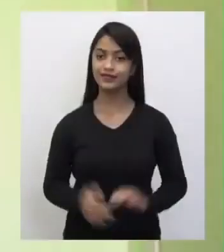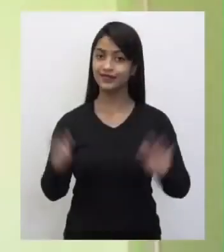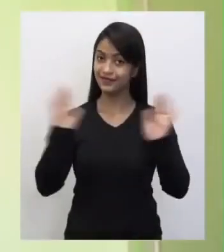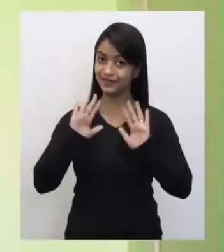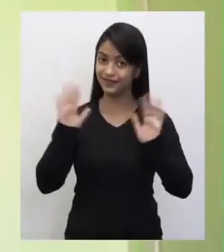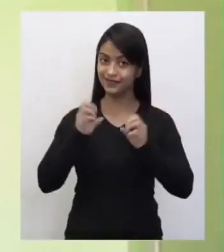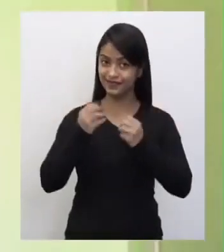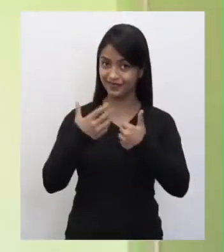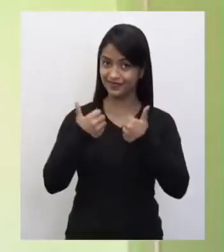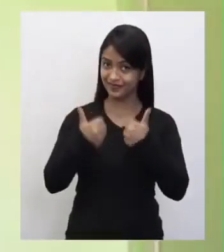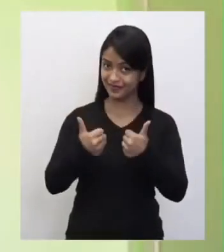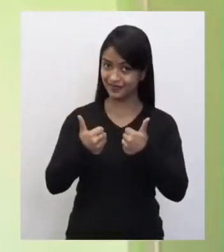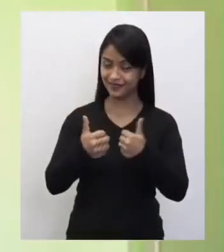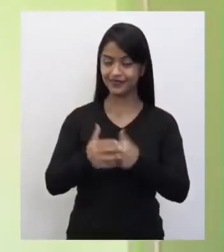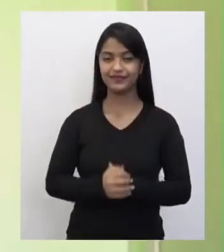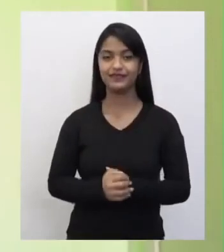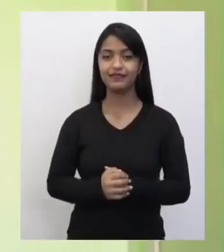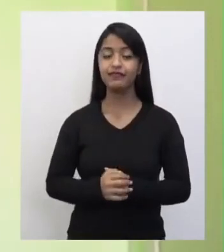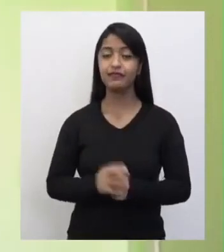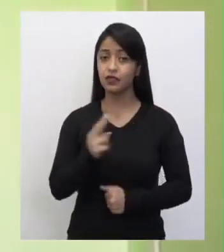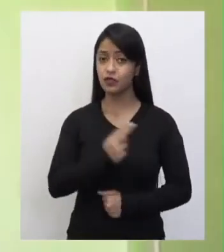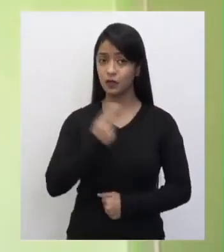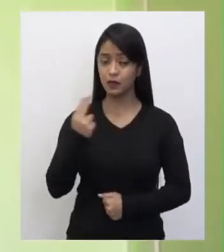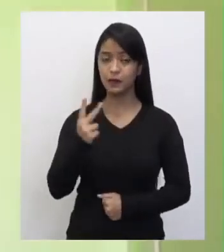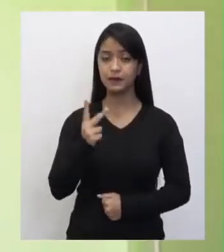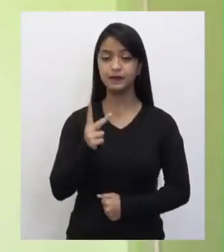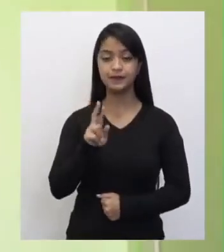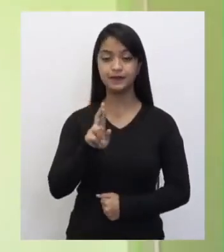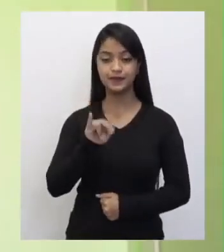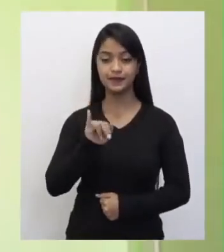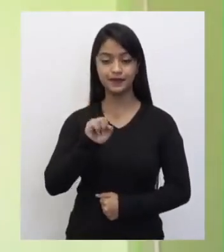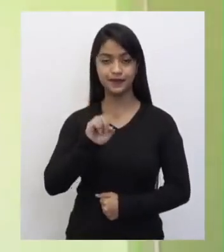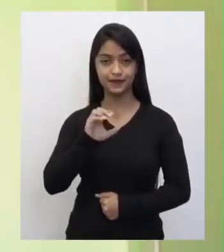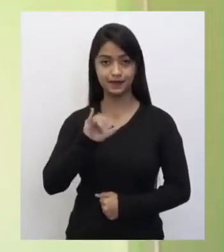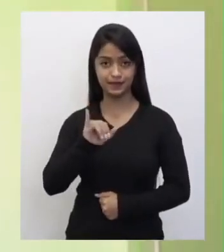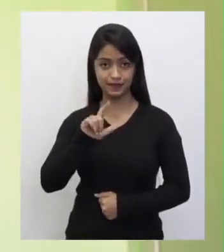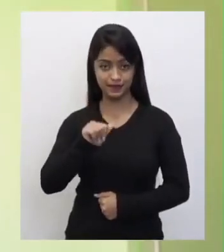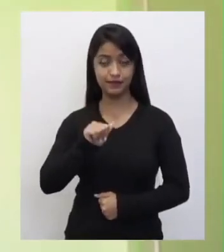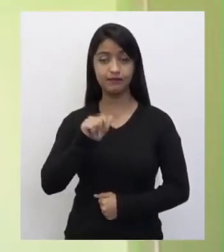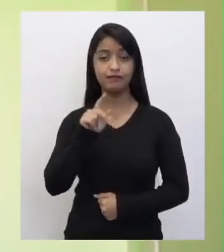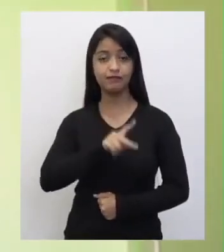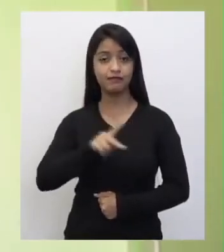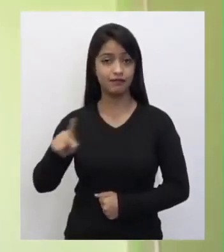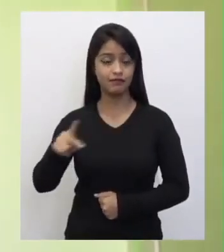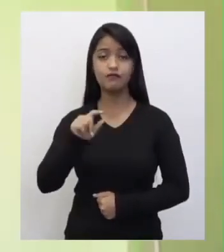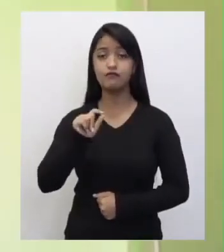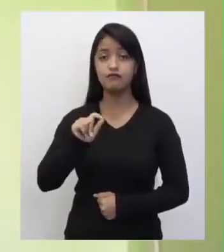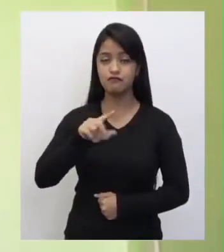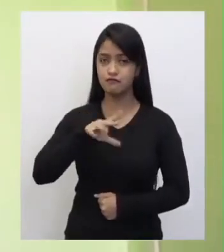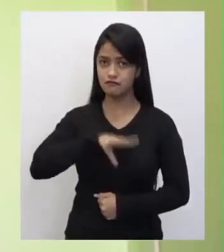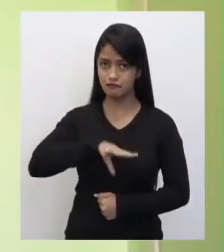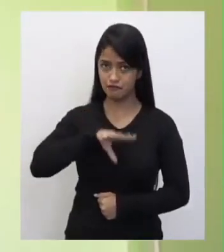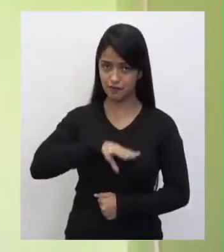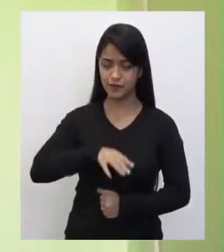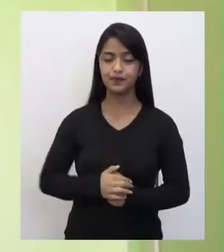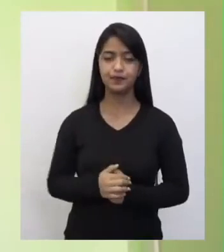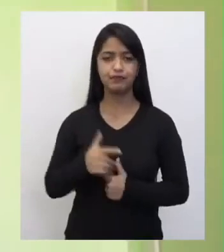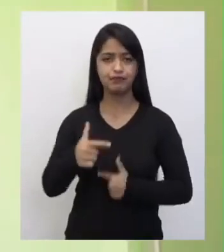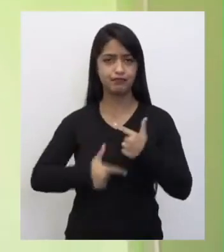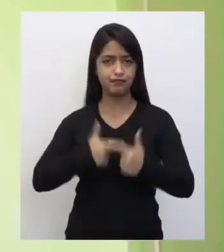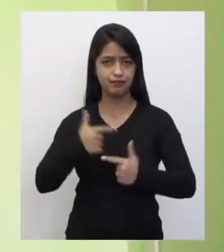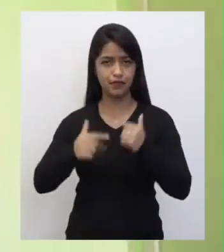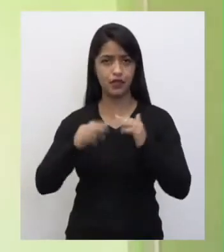pessoal, tudo bem? Eu sou a Priscila, sou professora de língua portuguesa, trabalho na rede estadual